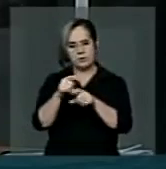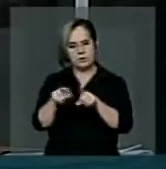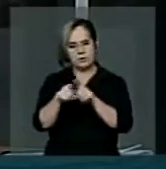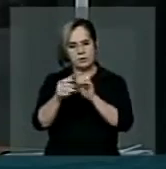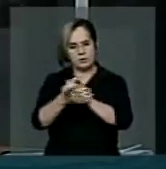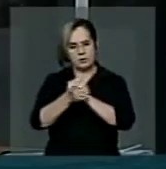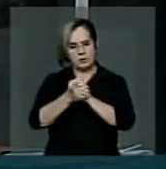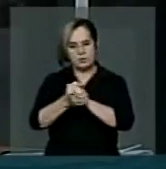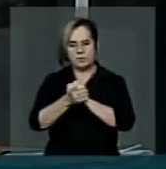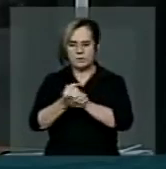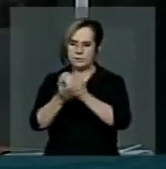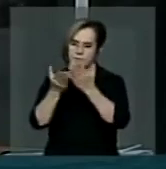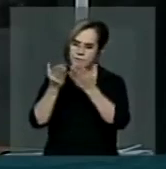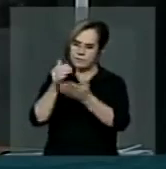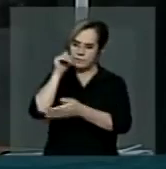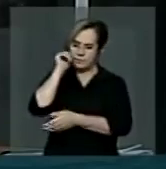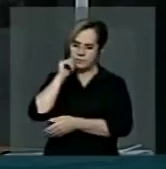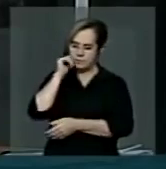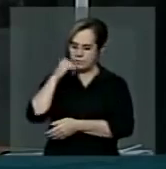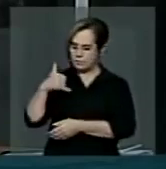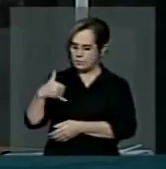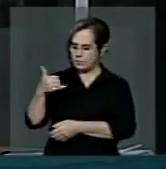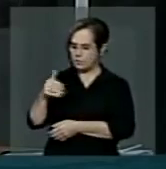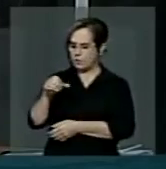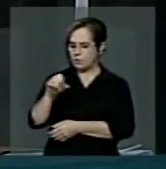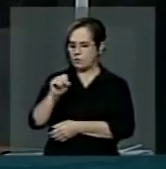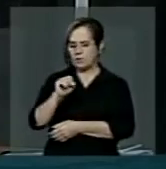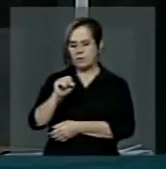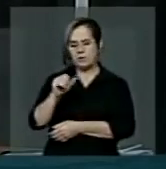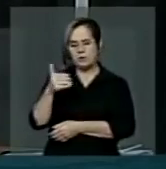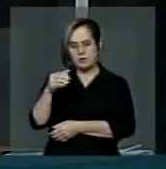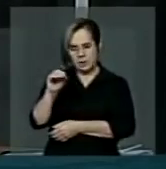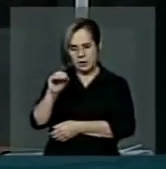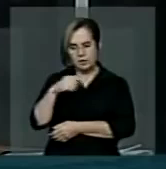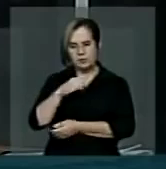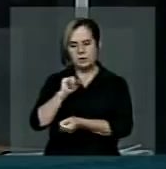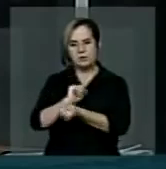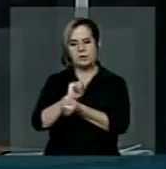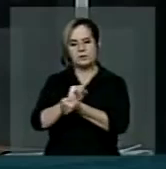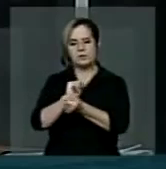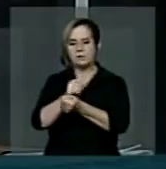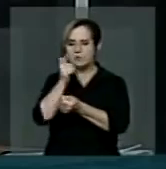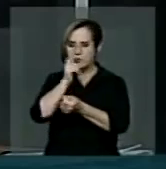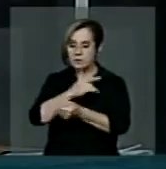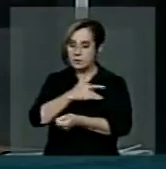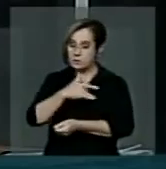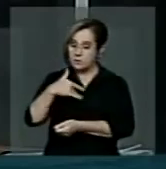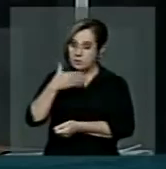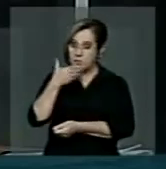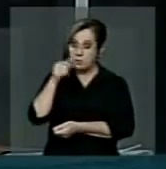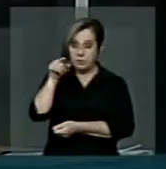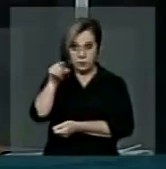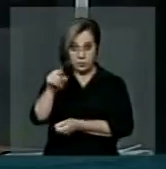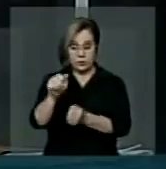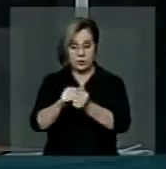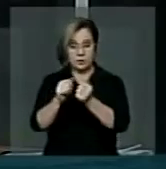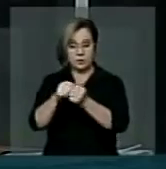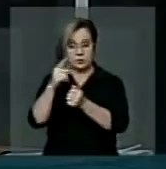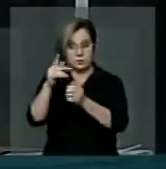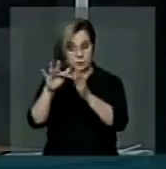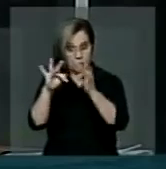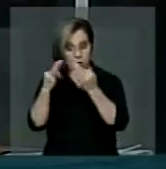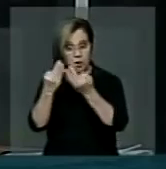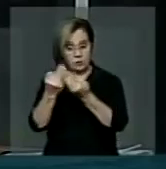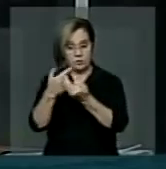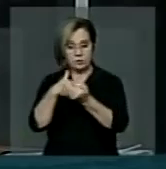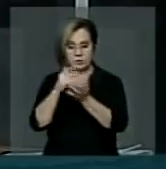a essa querida menina. Desejo melhor a você e pode ter certeza, você e sua família, conto com o apoio